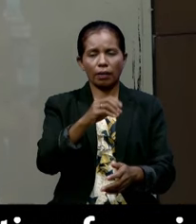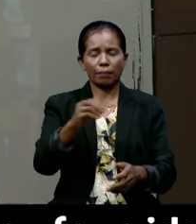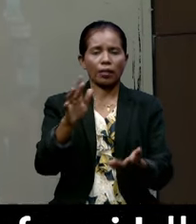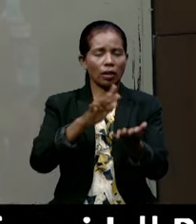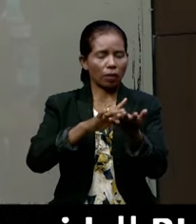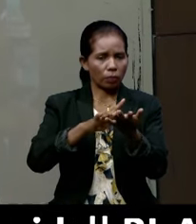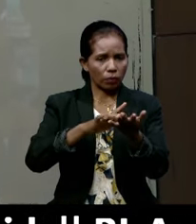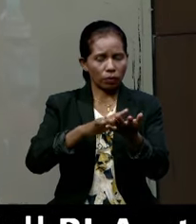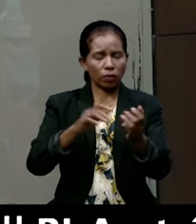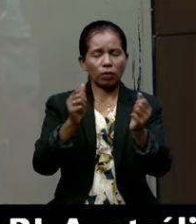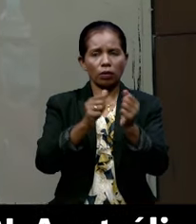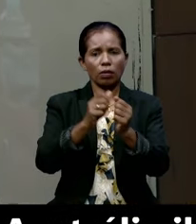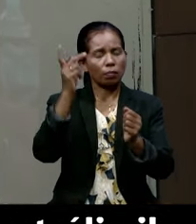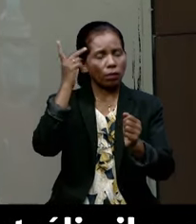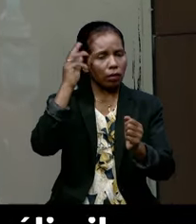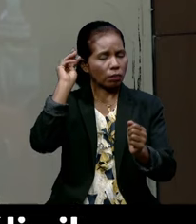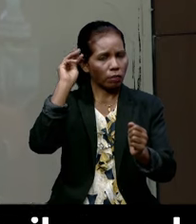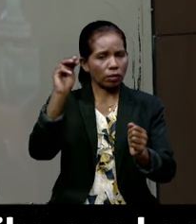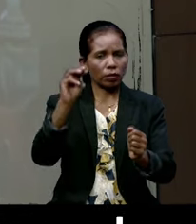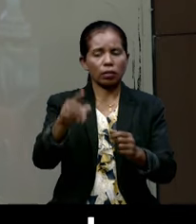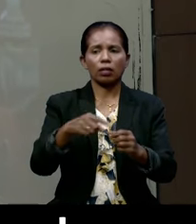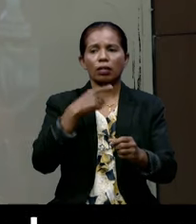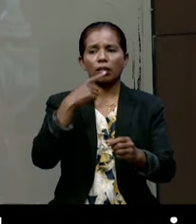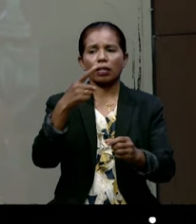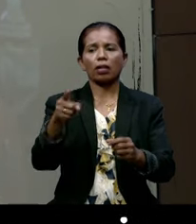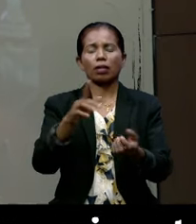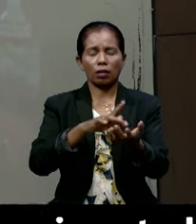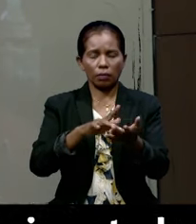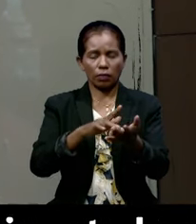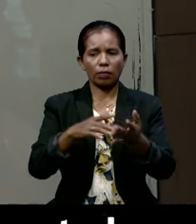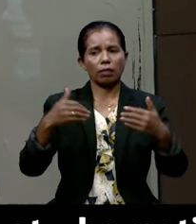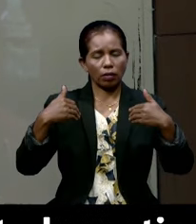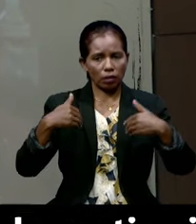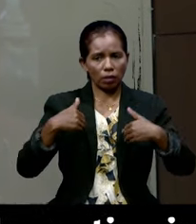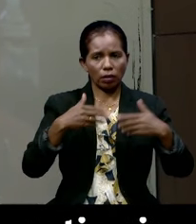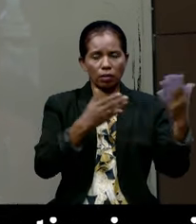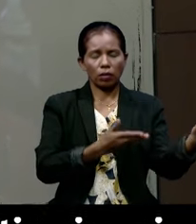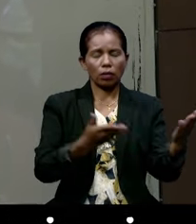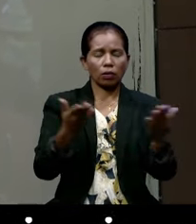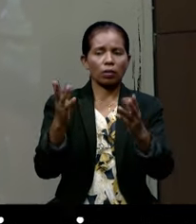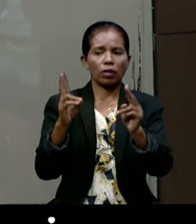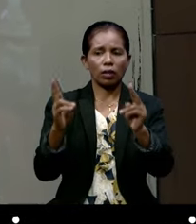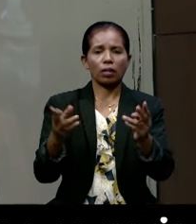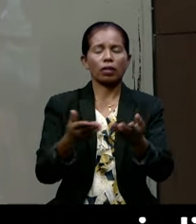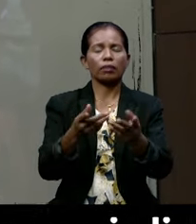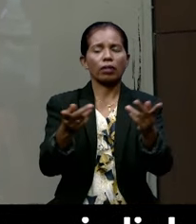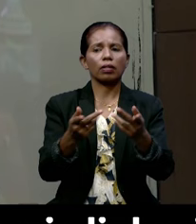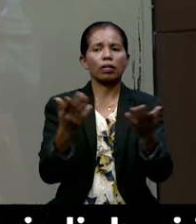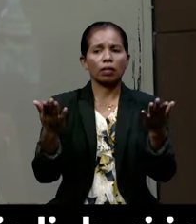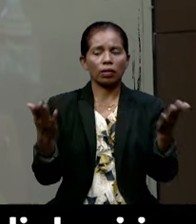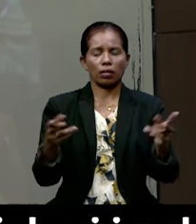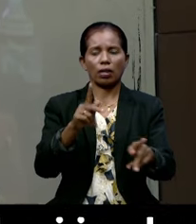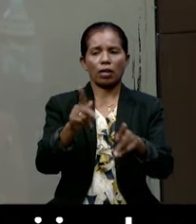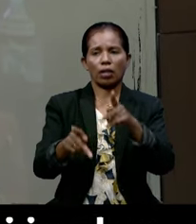ne, o primeiro ministro Roberto Chanda, diana, aimoruk ne, iha ona, atuaranza lalaison, iha nebe ona, lalais,